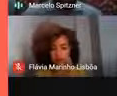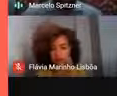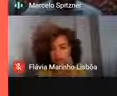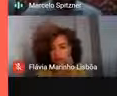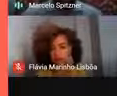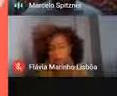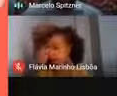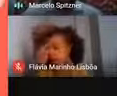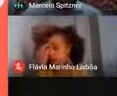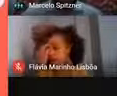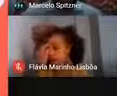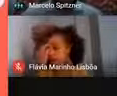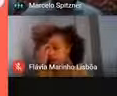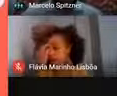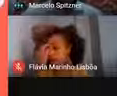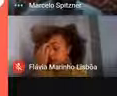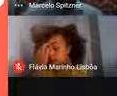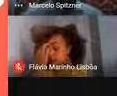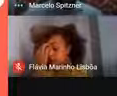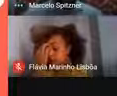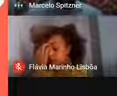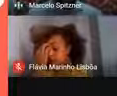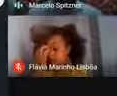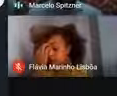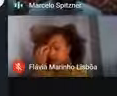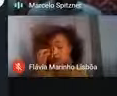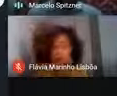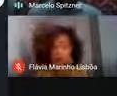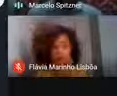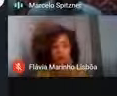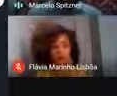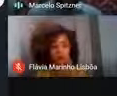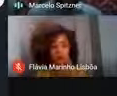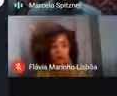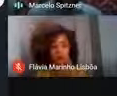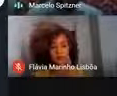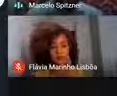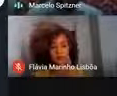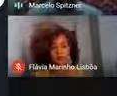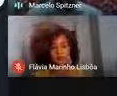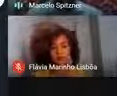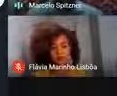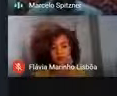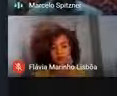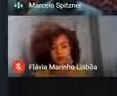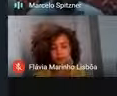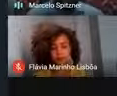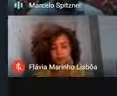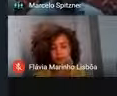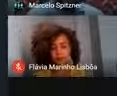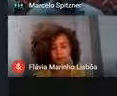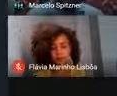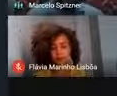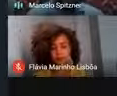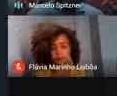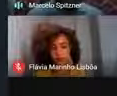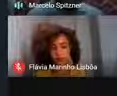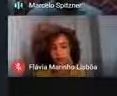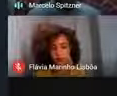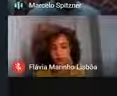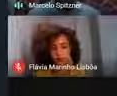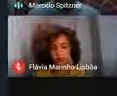e Diversidade. Todos os nossos encontros, nós homenageamos alguém.